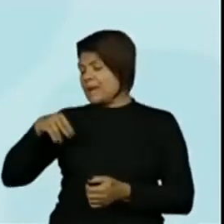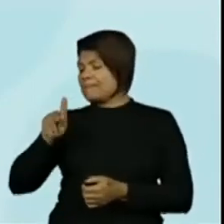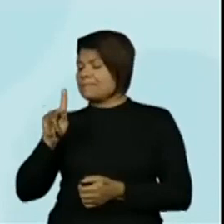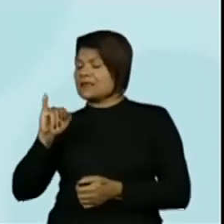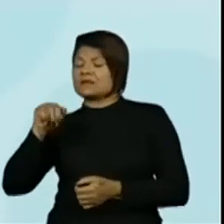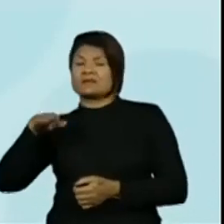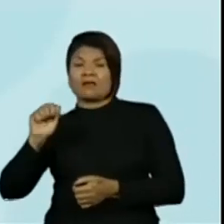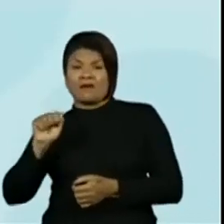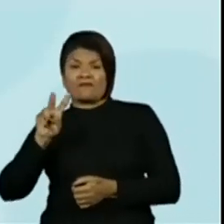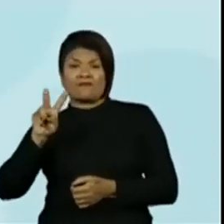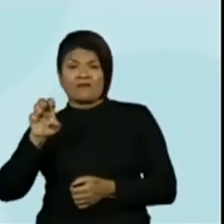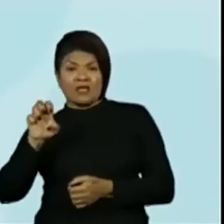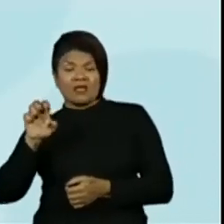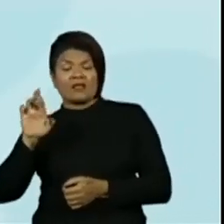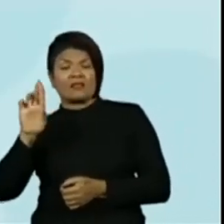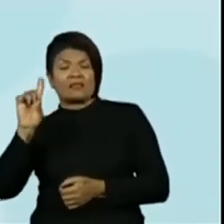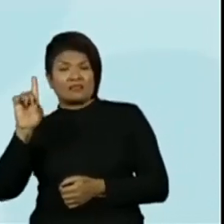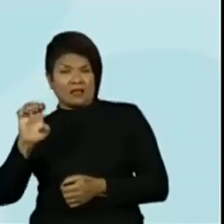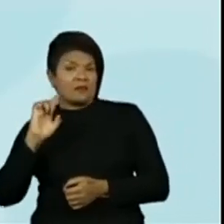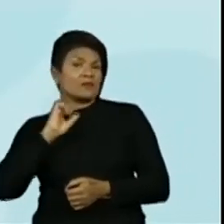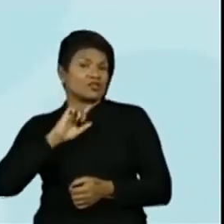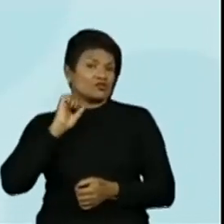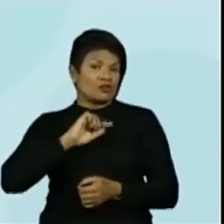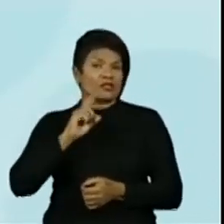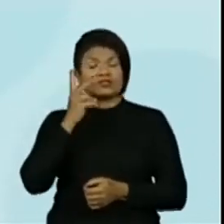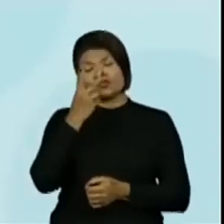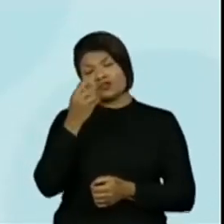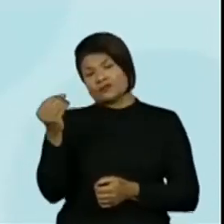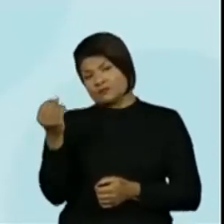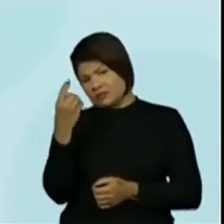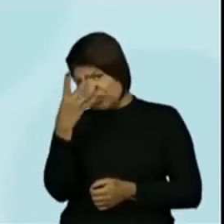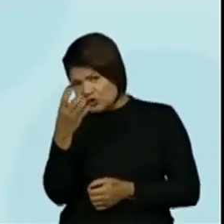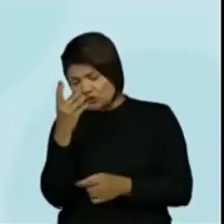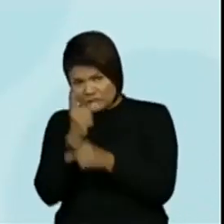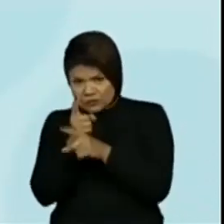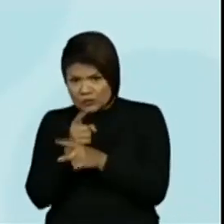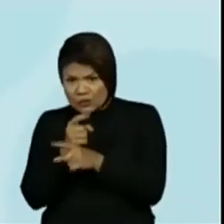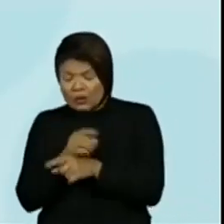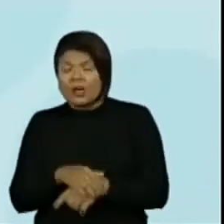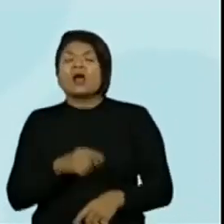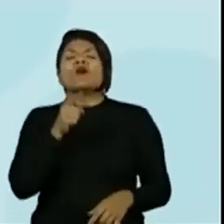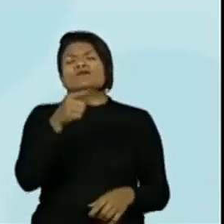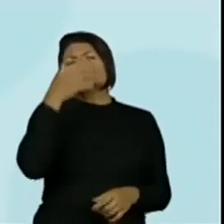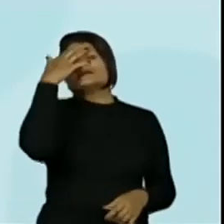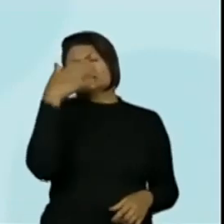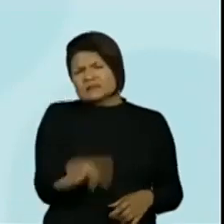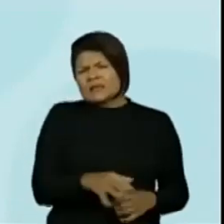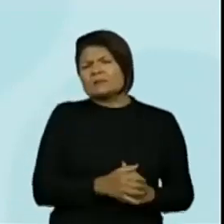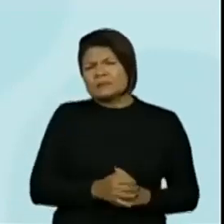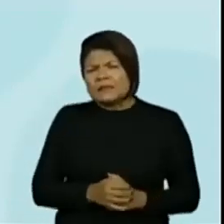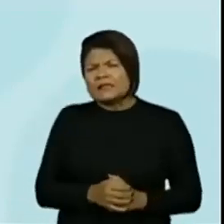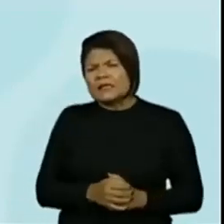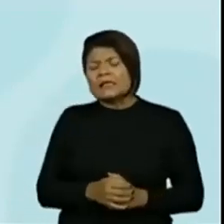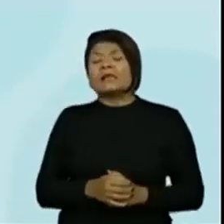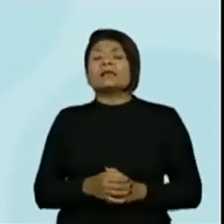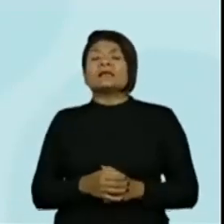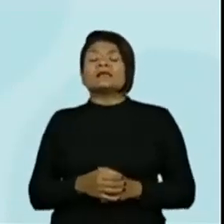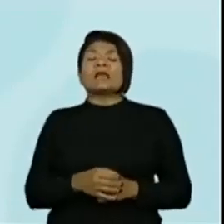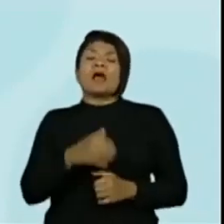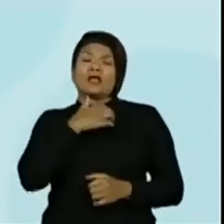Minas Gerais, em 2014? E será que você sabia que na Argentina,